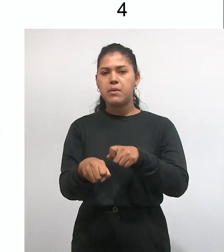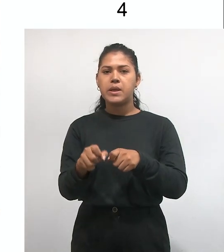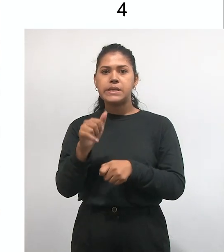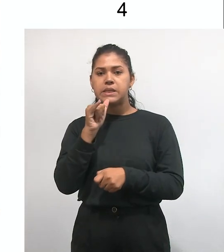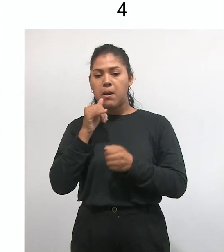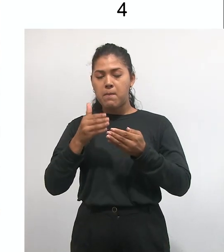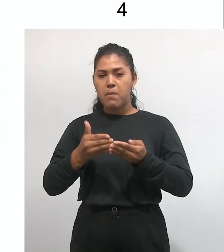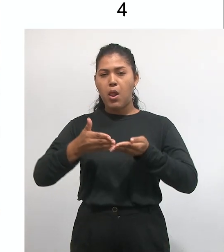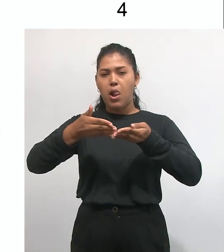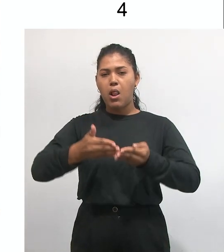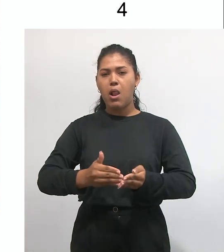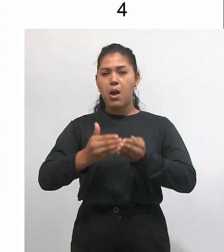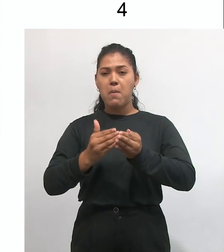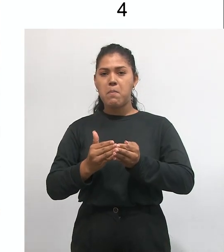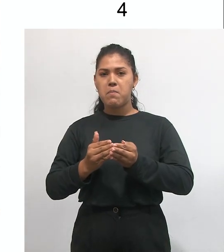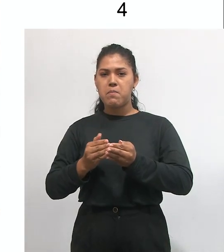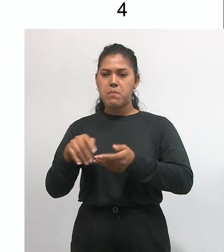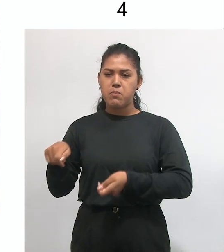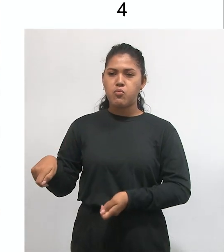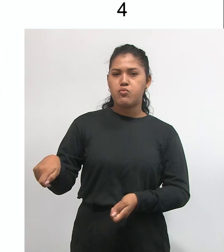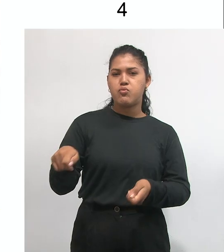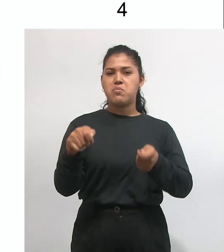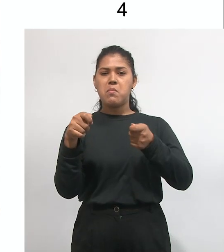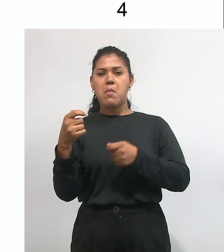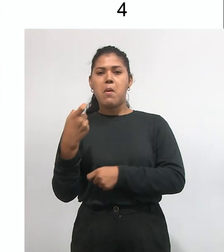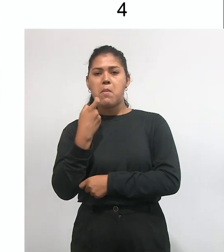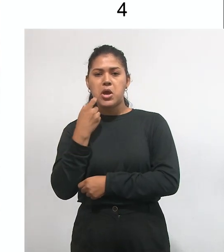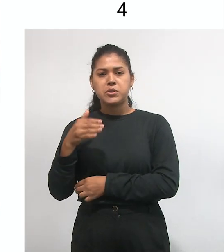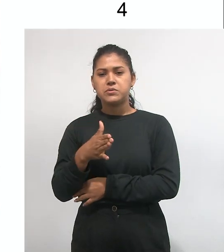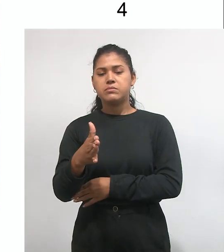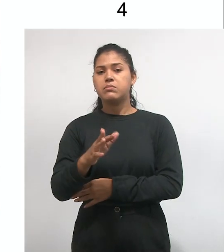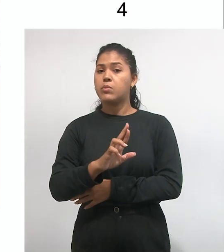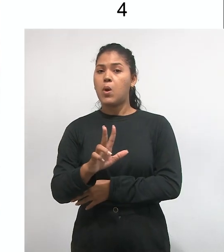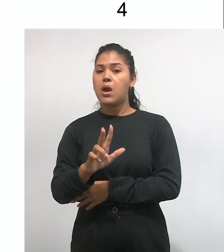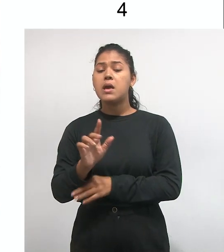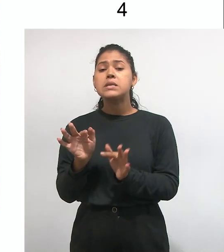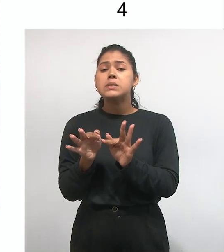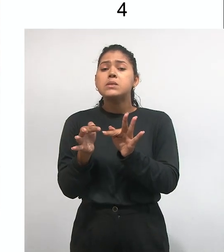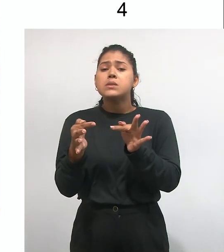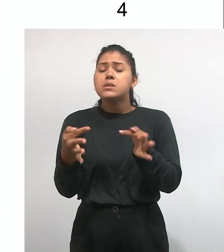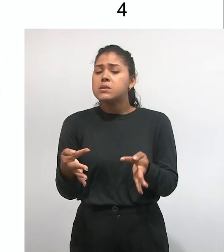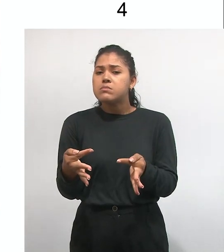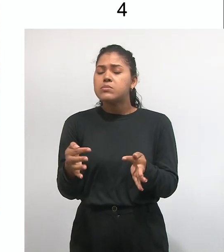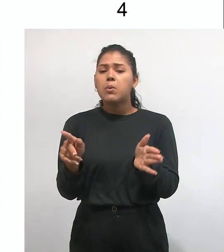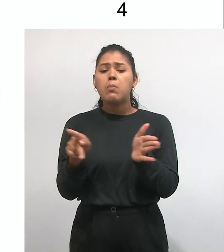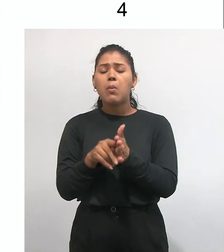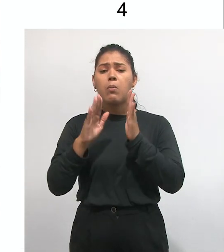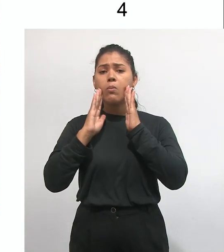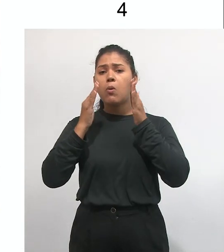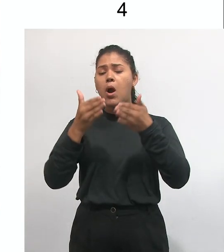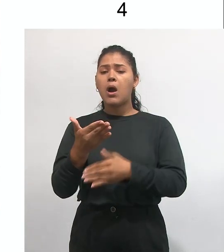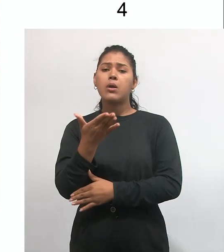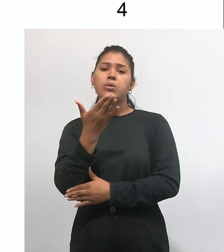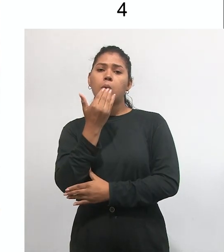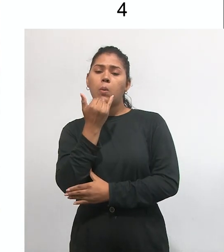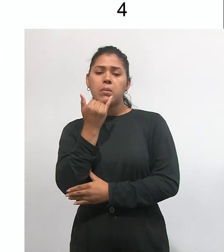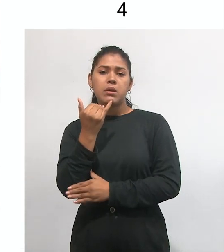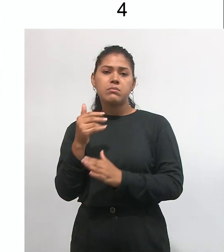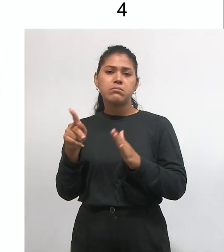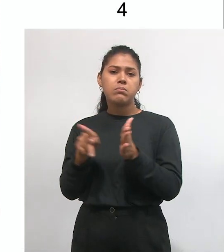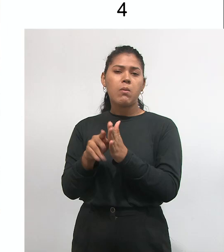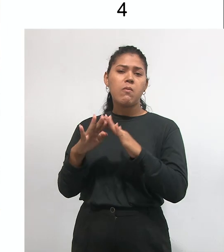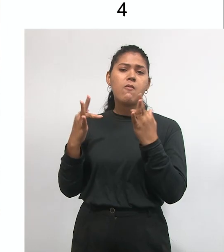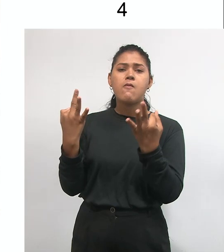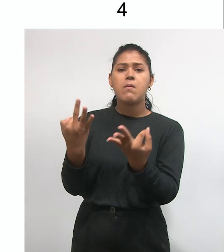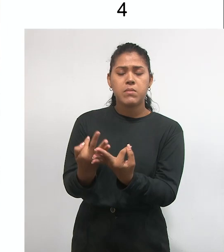num barcozinho menor, mas que tem como objetivo, em alguns casos, a alimentação da família.